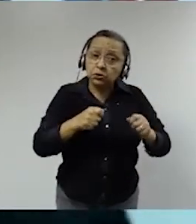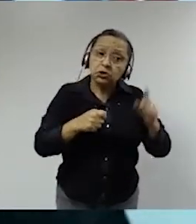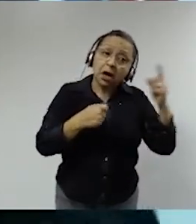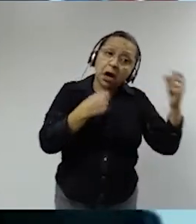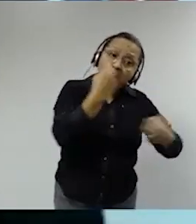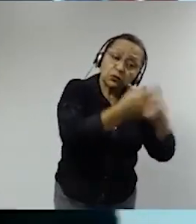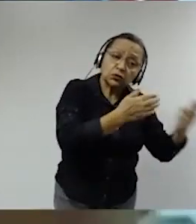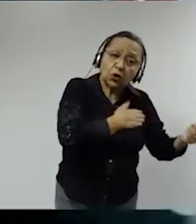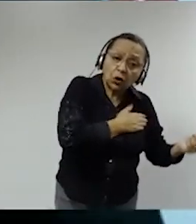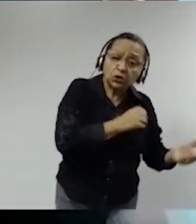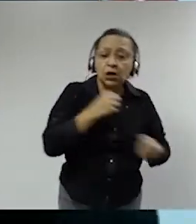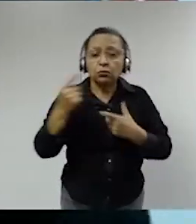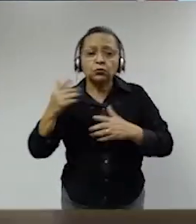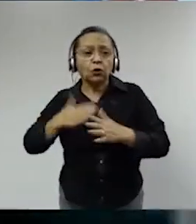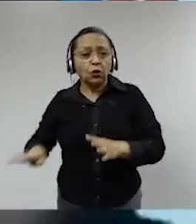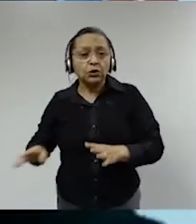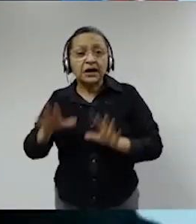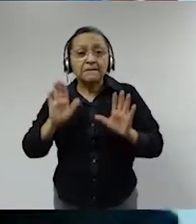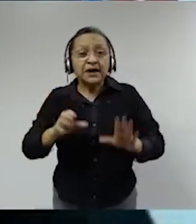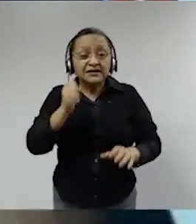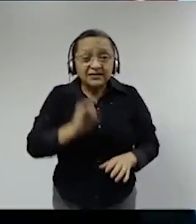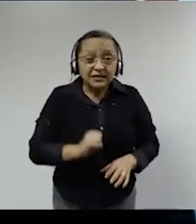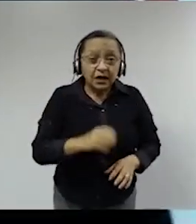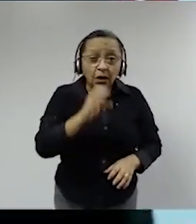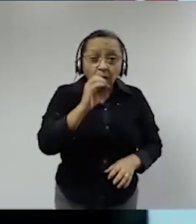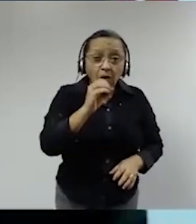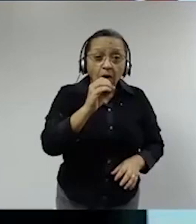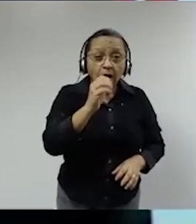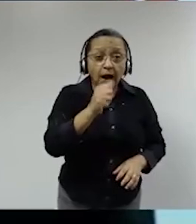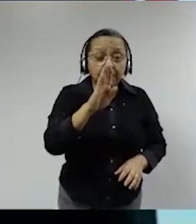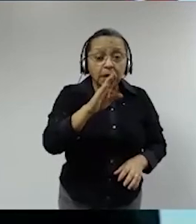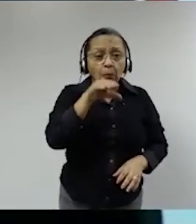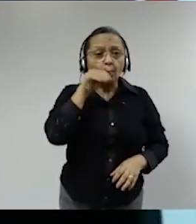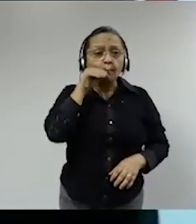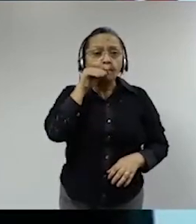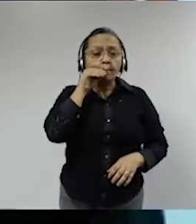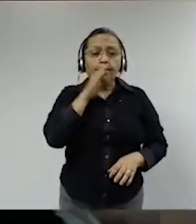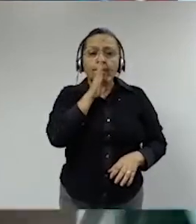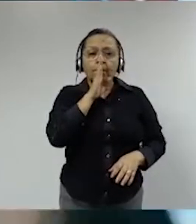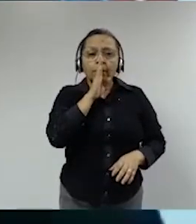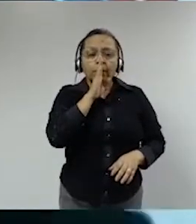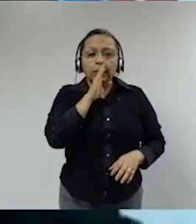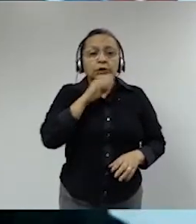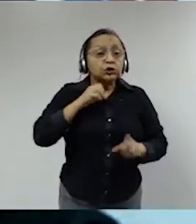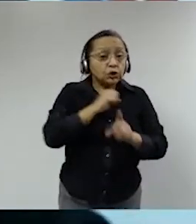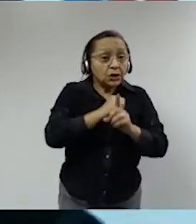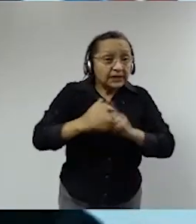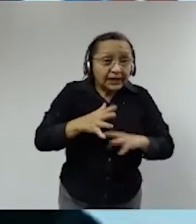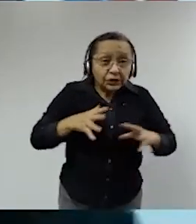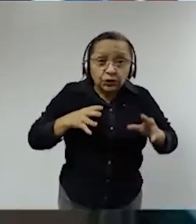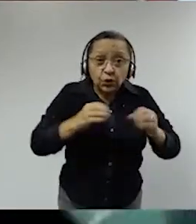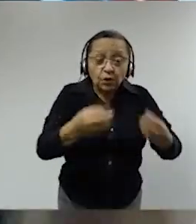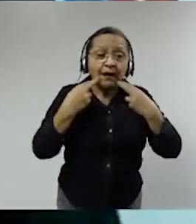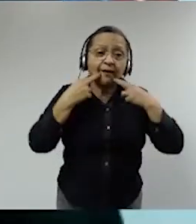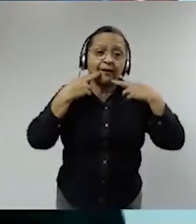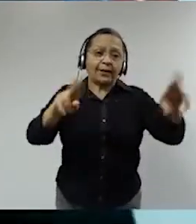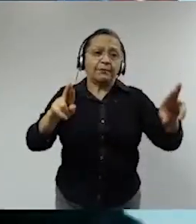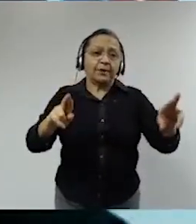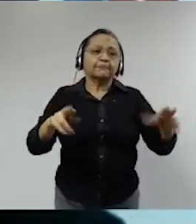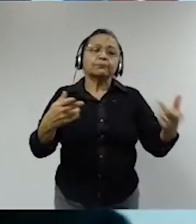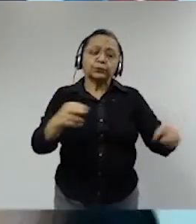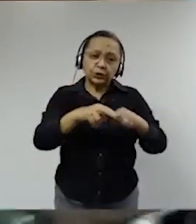outros, mas quando ela não discute, não debate, ela desagrada a toda a sociedade. E essa é a nossa função,